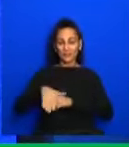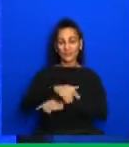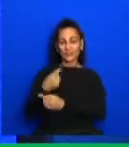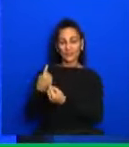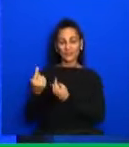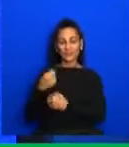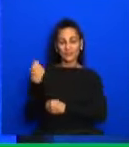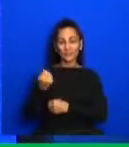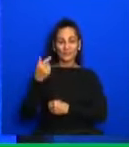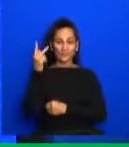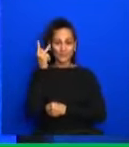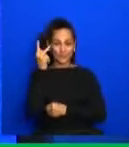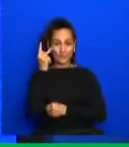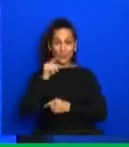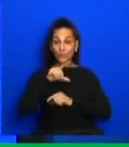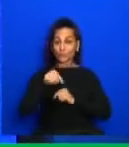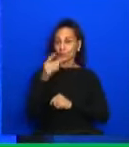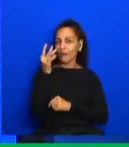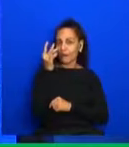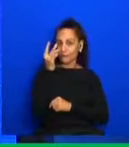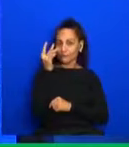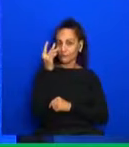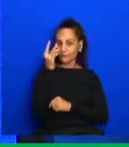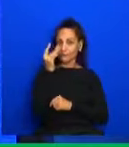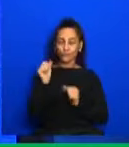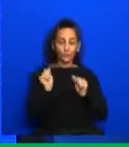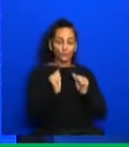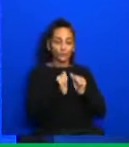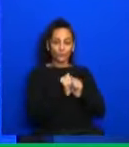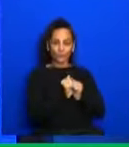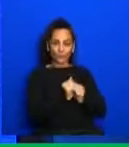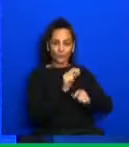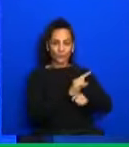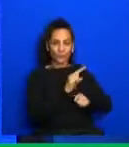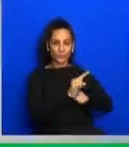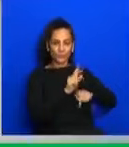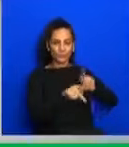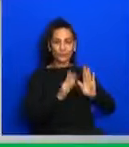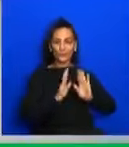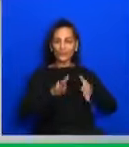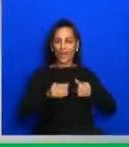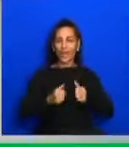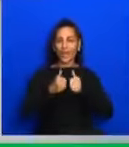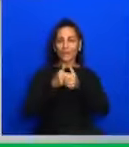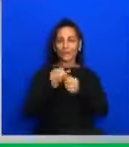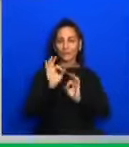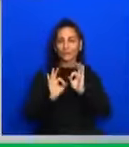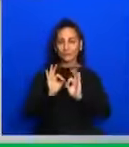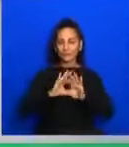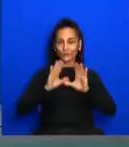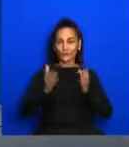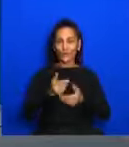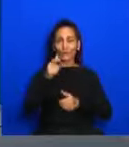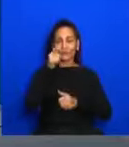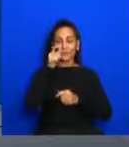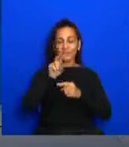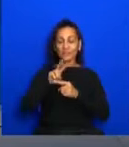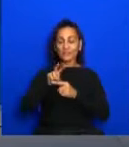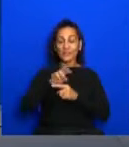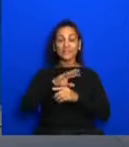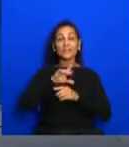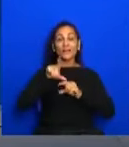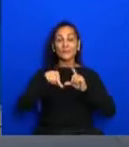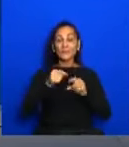Avenida Paulista, em São Paulo, sorteio ao vivo. Ao meu lado, as auditoras populares que já acompanharam a preparação dos Globos vão fiscalizar